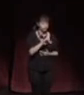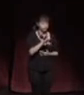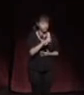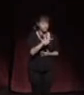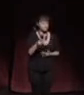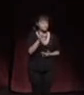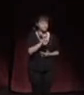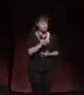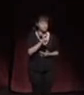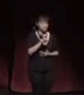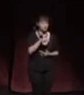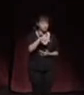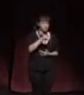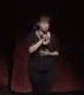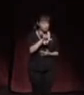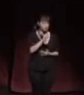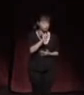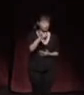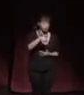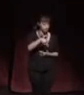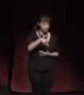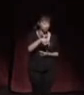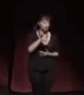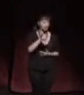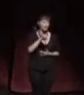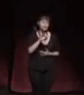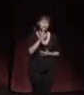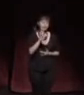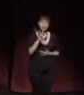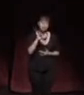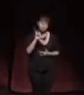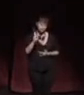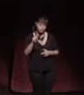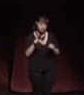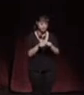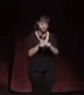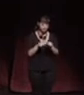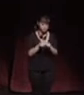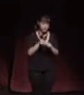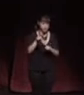autora de Um Pájaro de Ler.